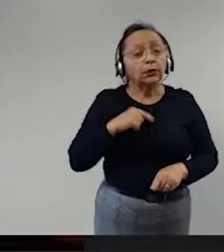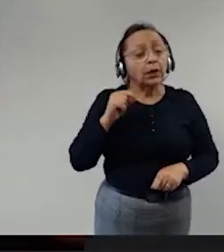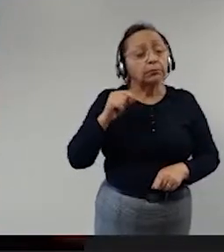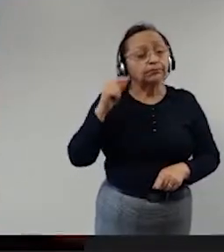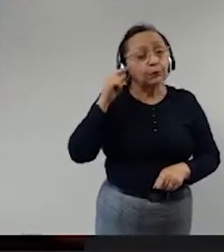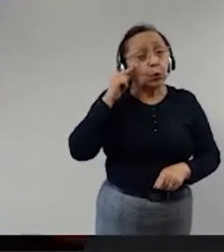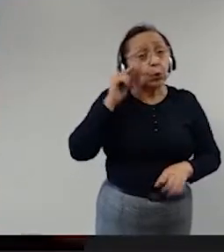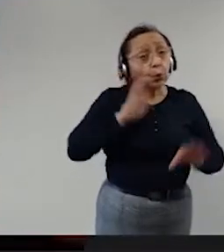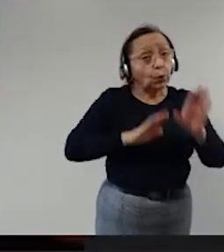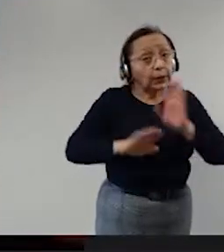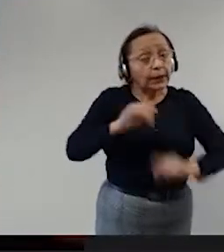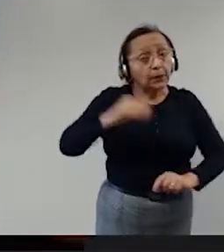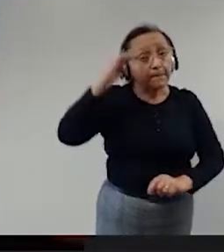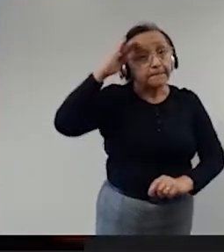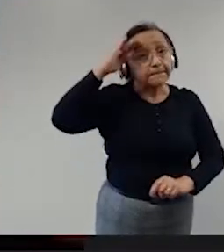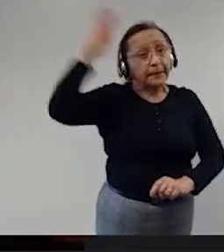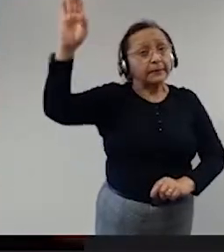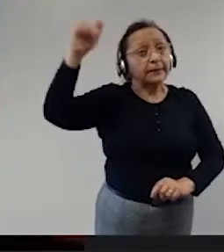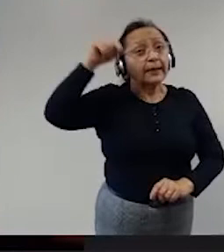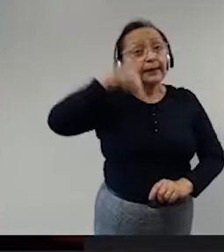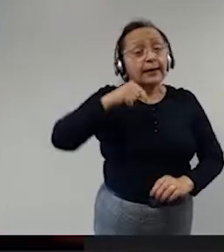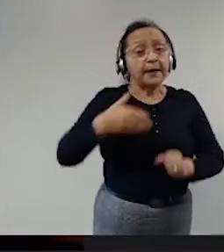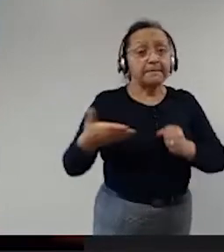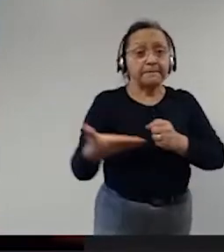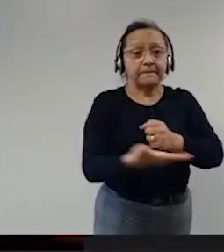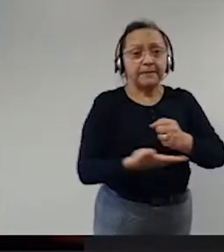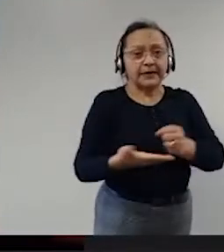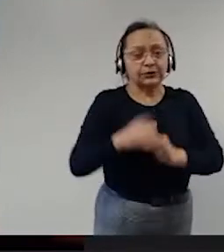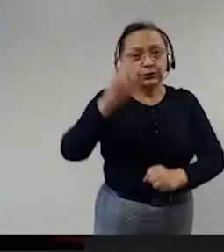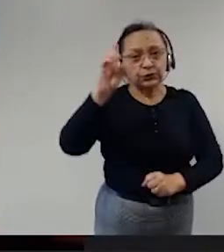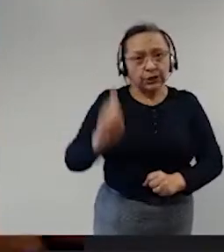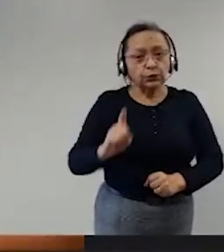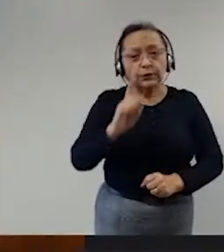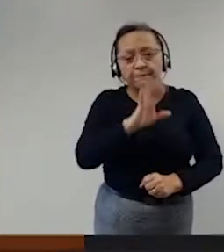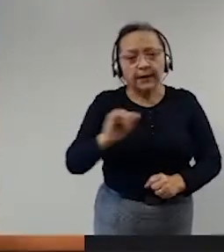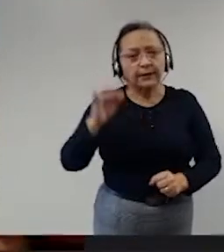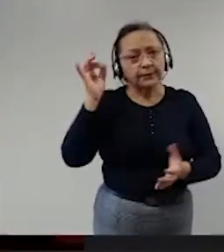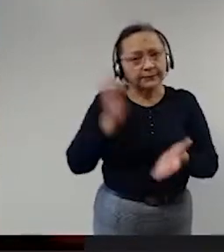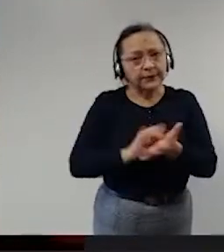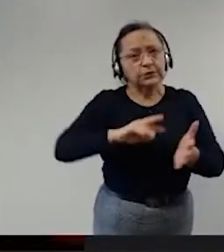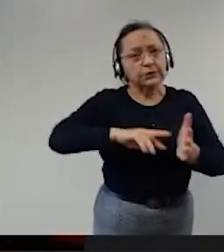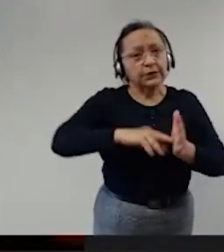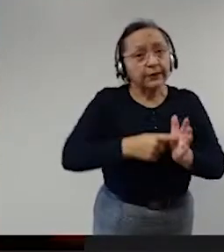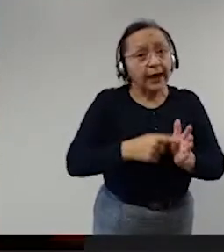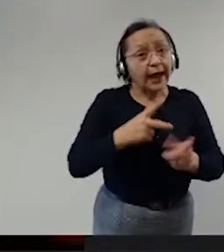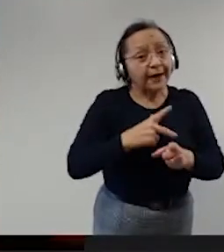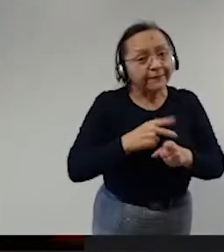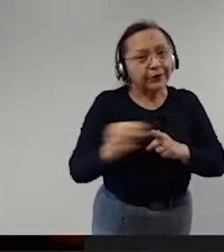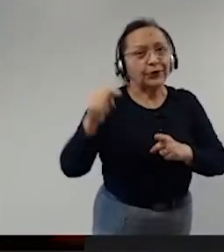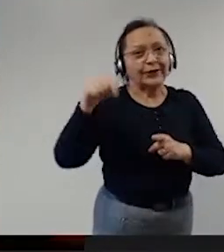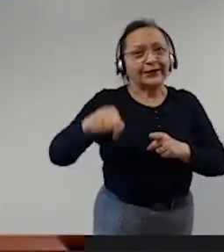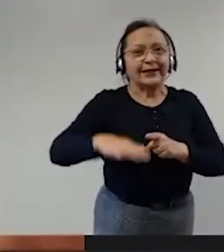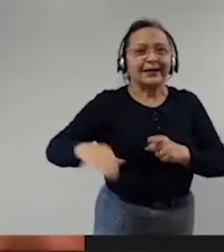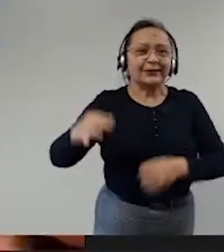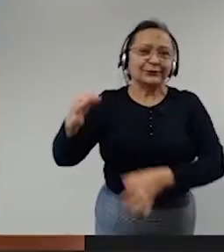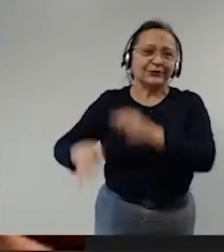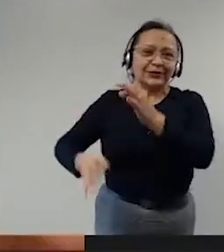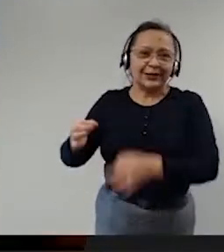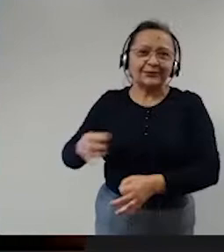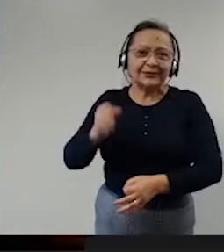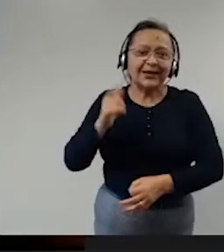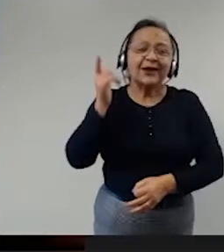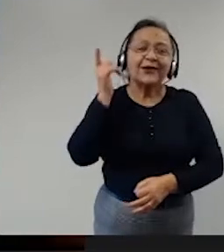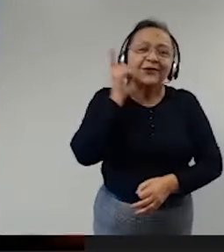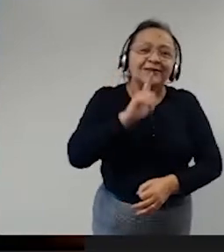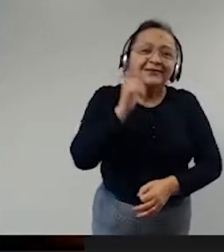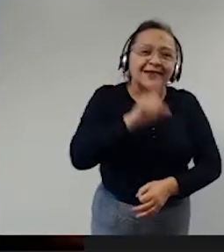principalmente daquele fundo do direito, que é o que vai significar determinada vitória no judiciário. Quando você consegue, por exemplo, através